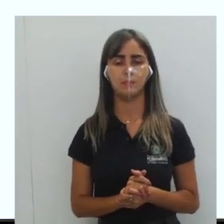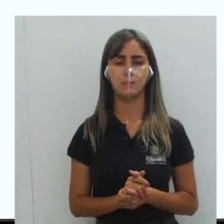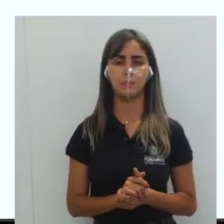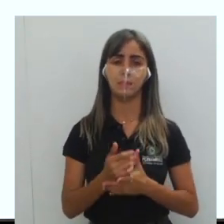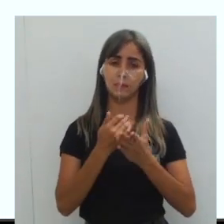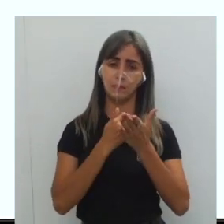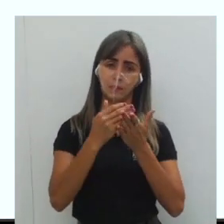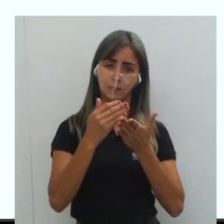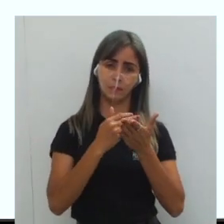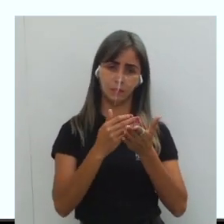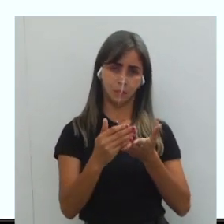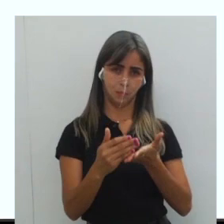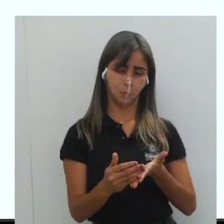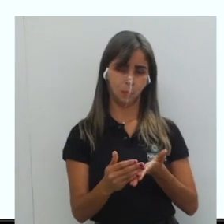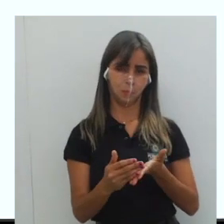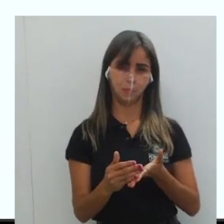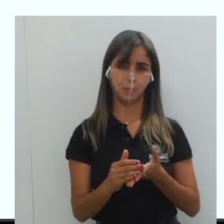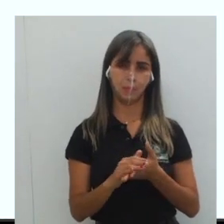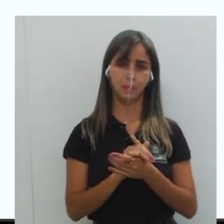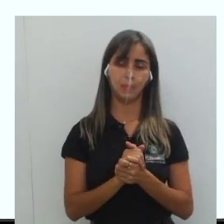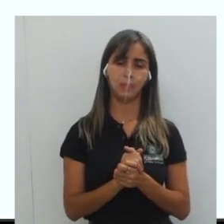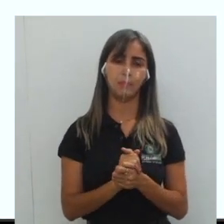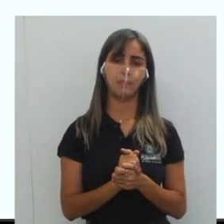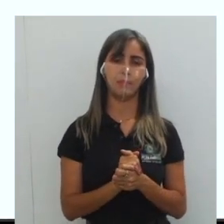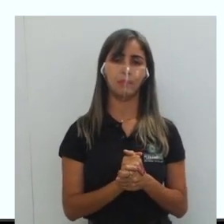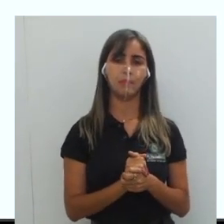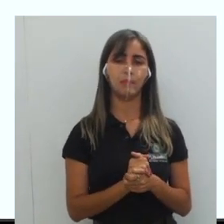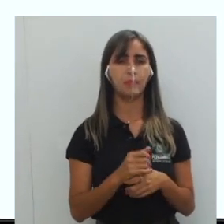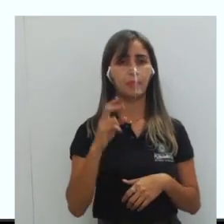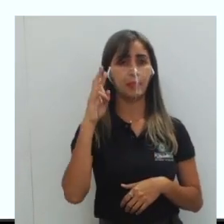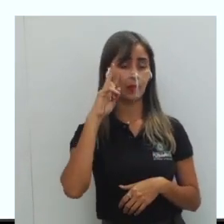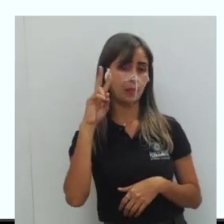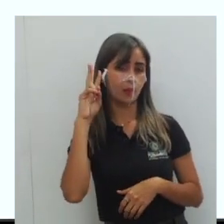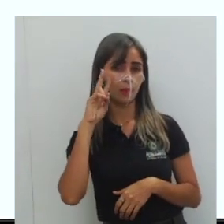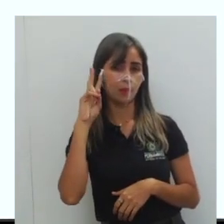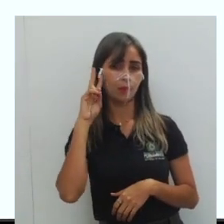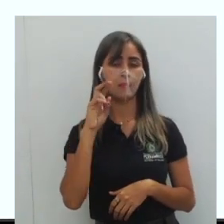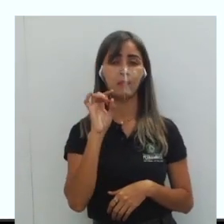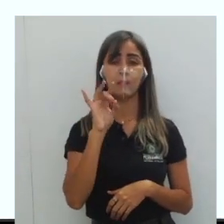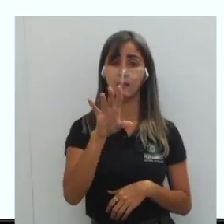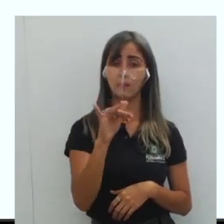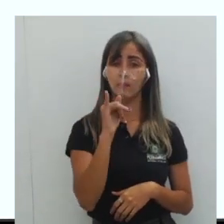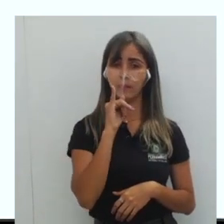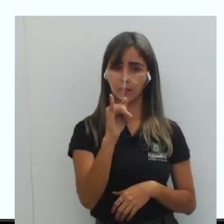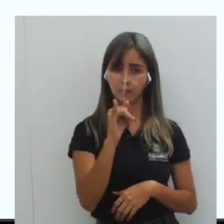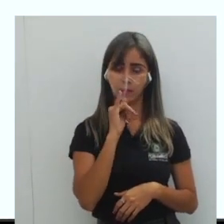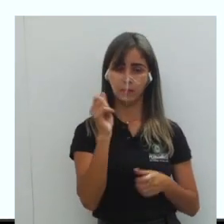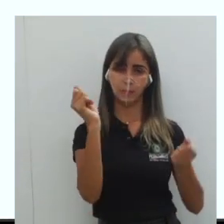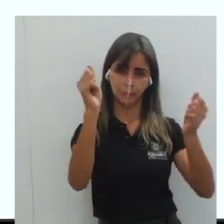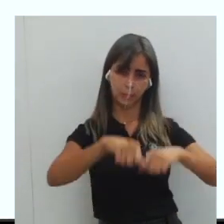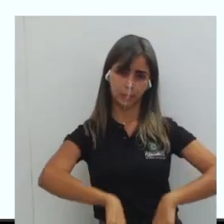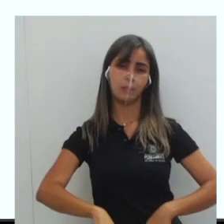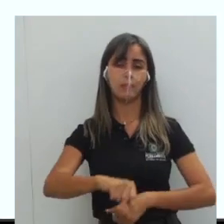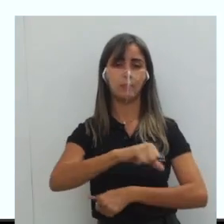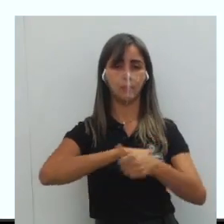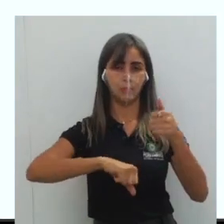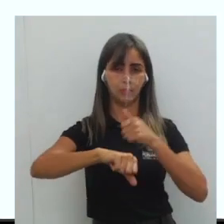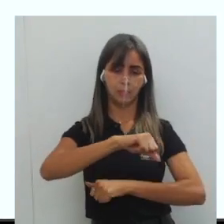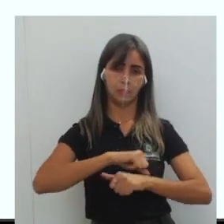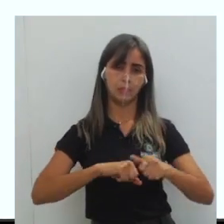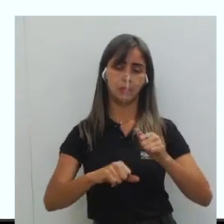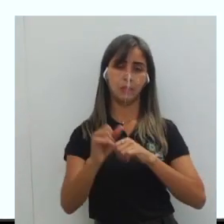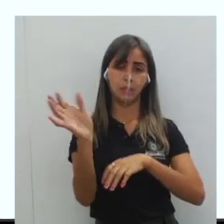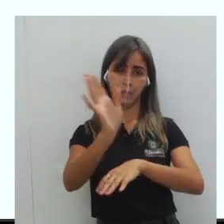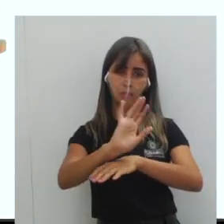the no início dessas sentenças. Então, a sentença fica assim, tá? Lembrando que é só um exemplo e você pode